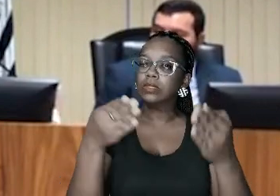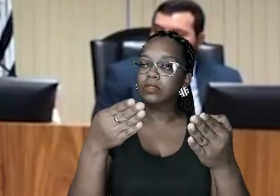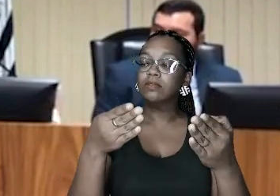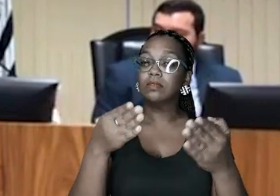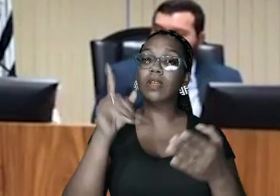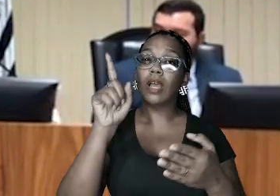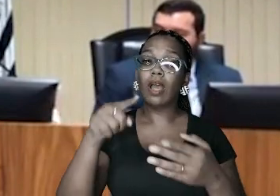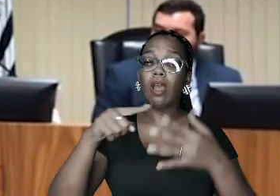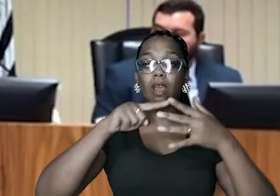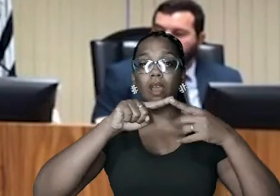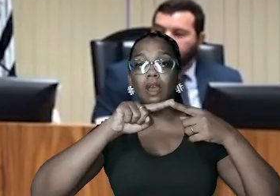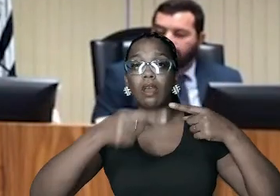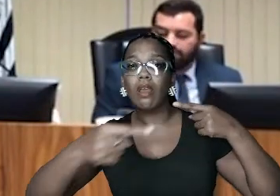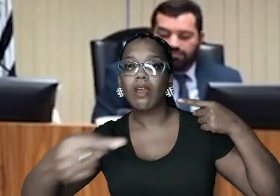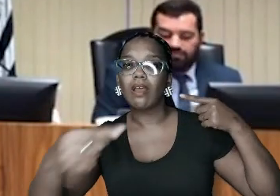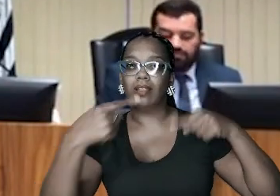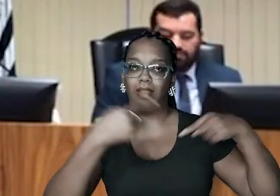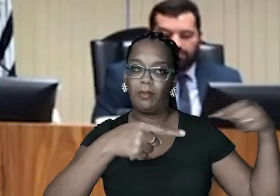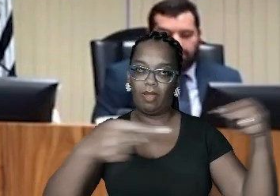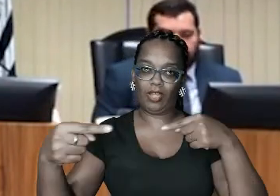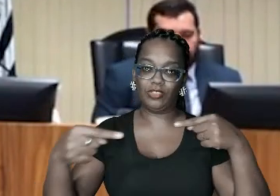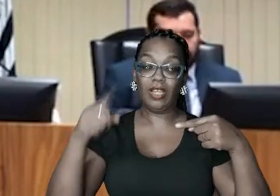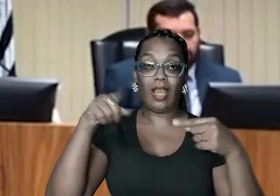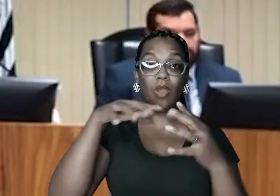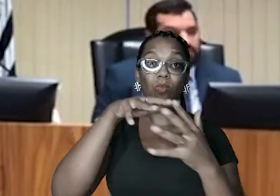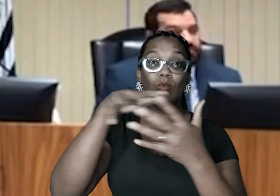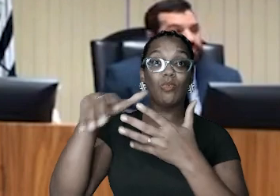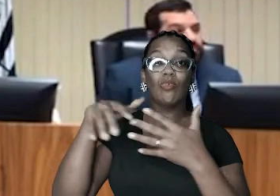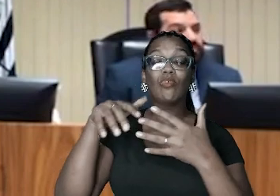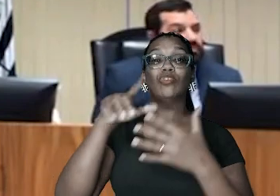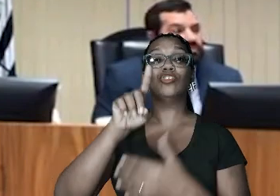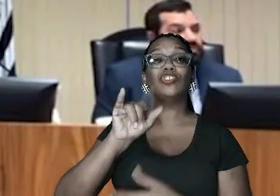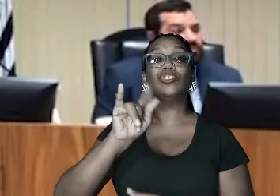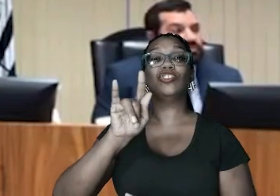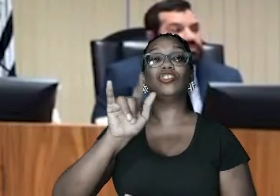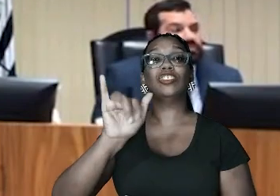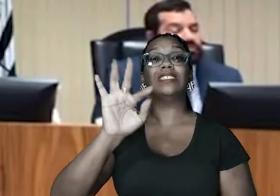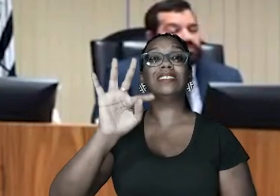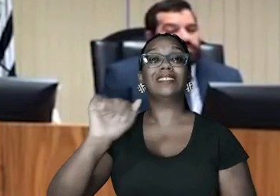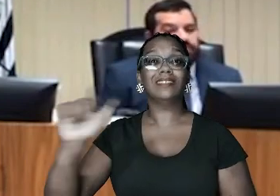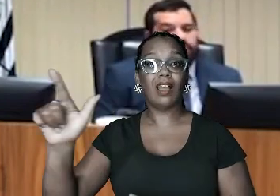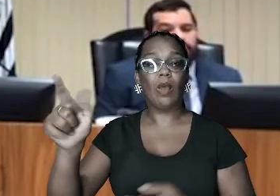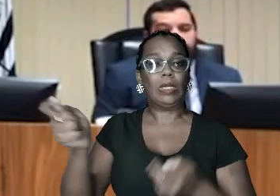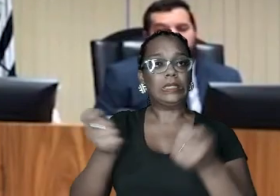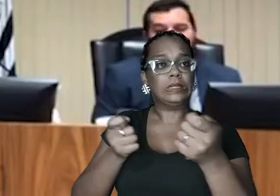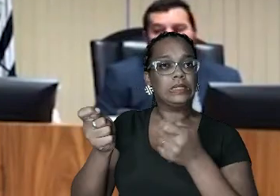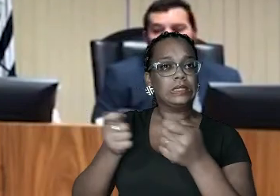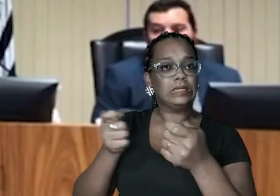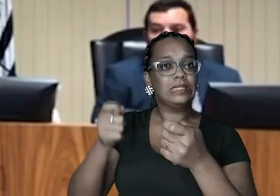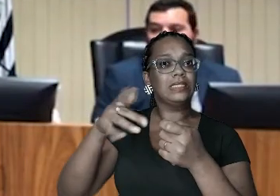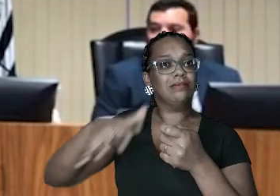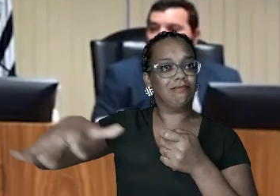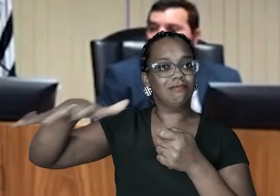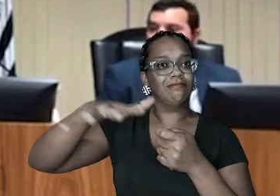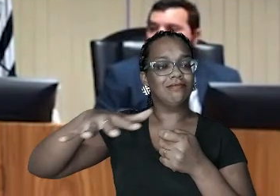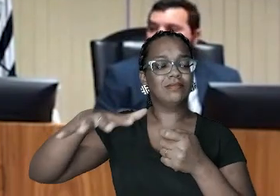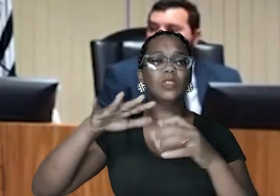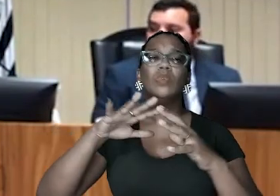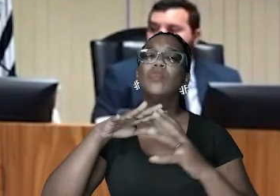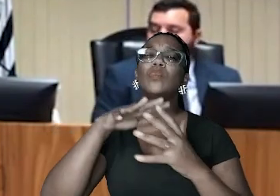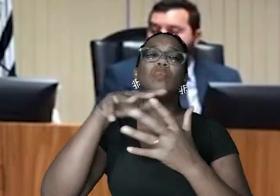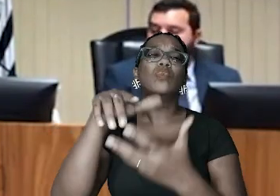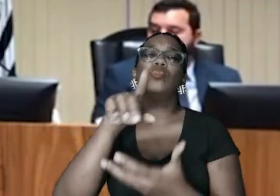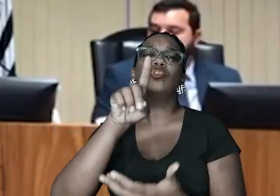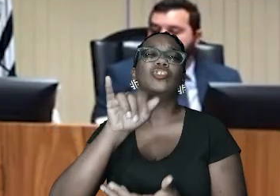nós vamos tratar nesse painel de um ponto mais específico aliás de uma derivação desse debate que é o mundo digital é a manipulação do